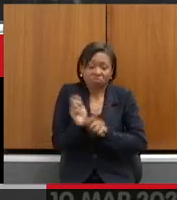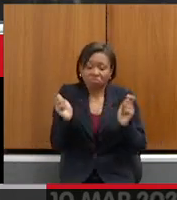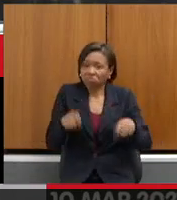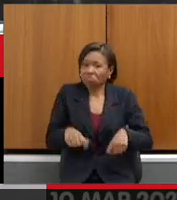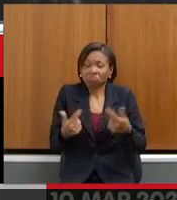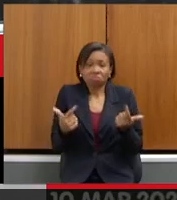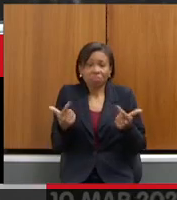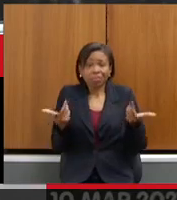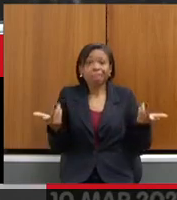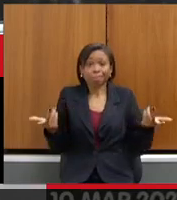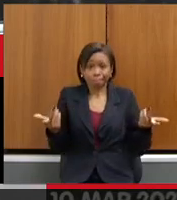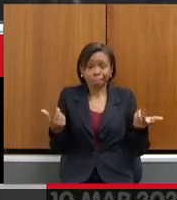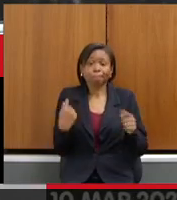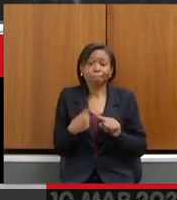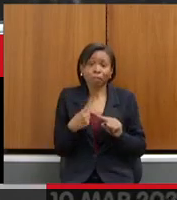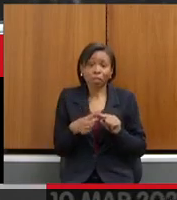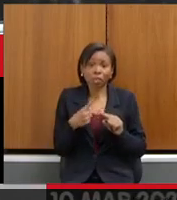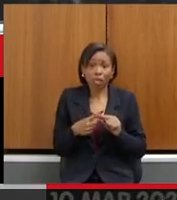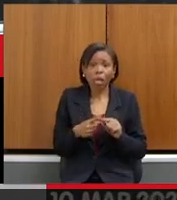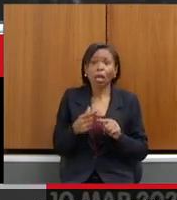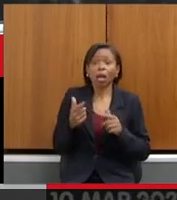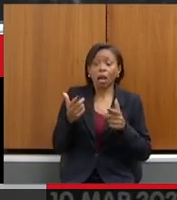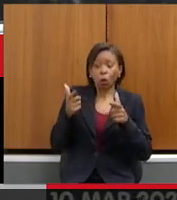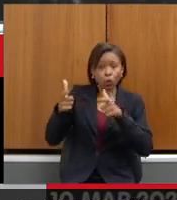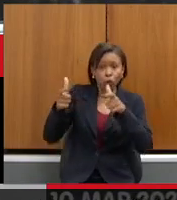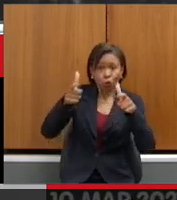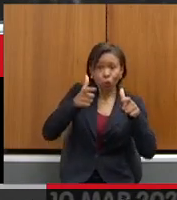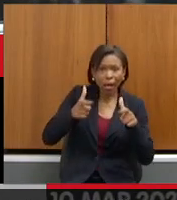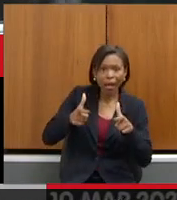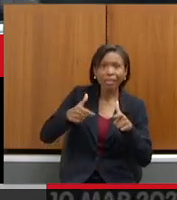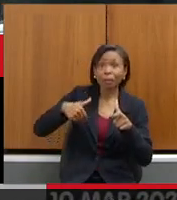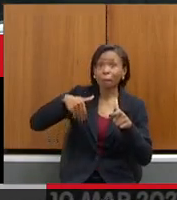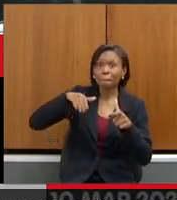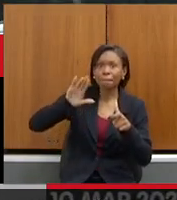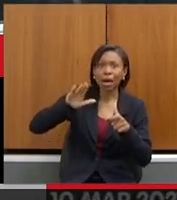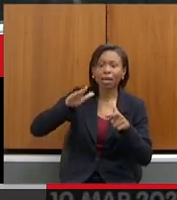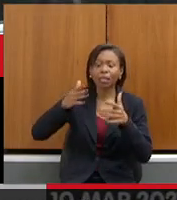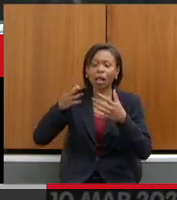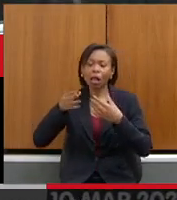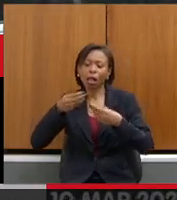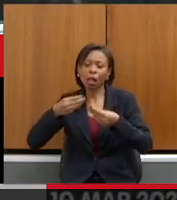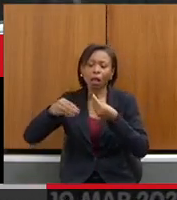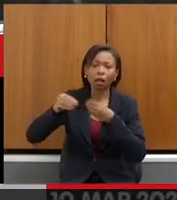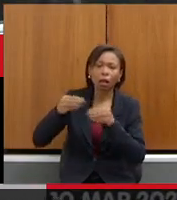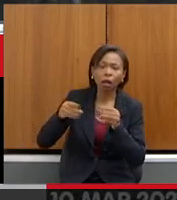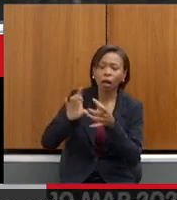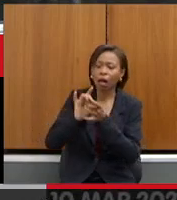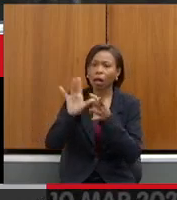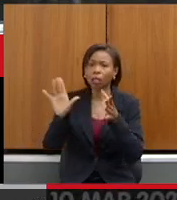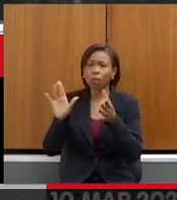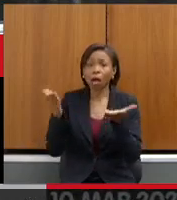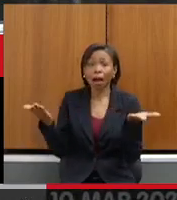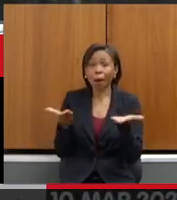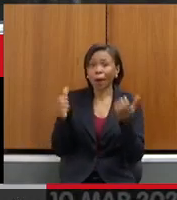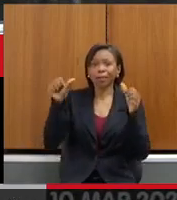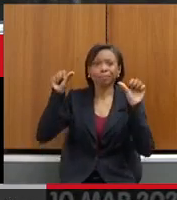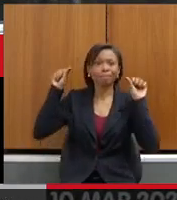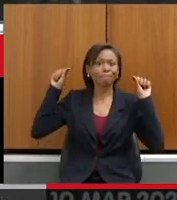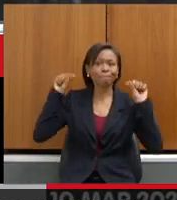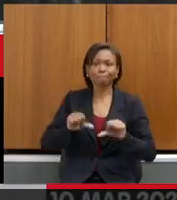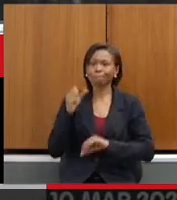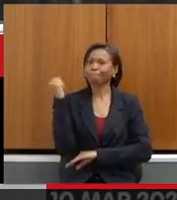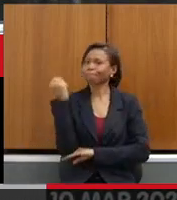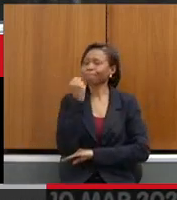aquelas que mais se estenderam na flexibilização é a questão mais grave agora como acreditar no programa que